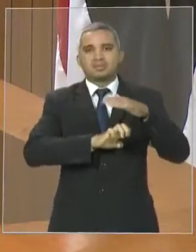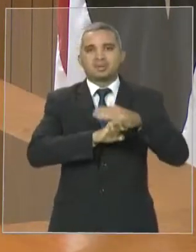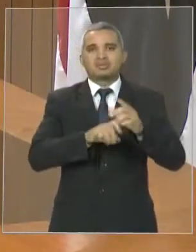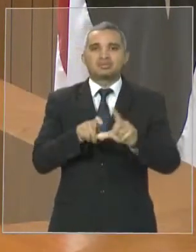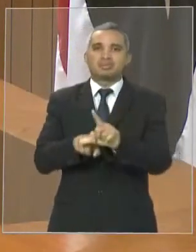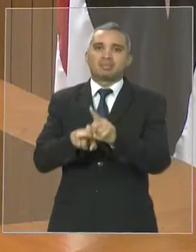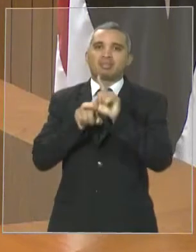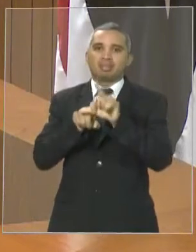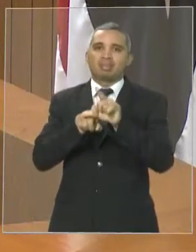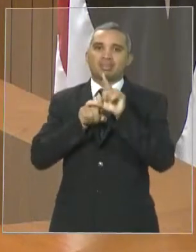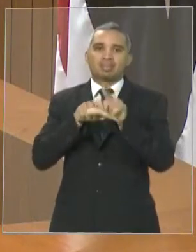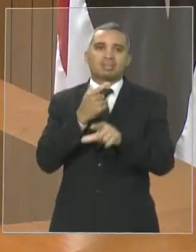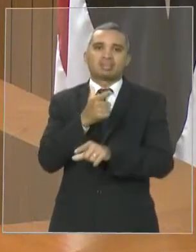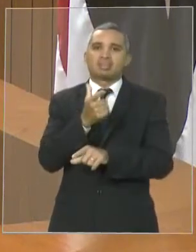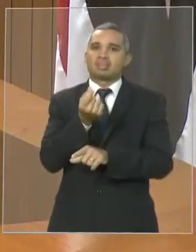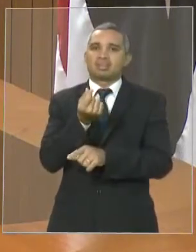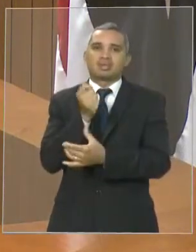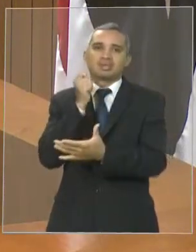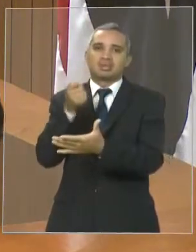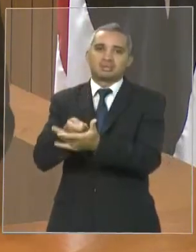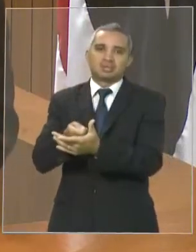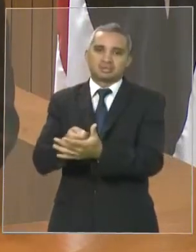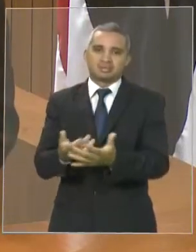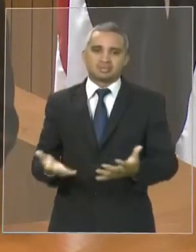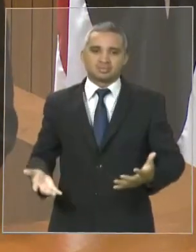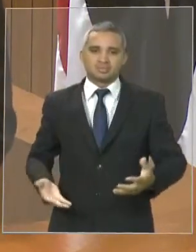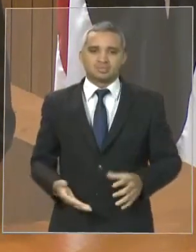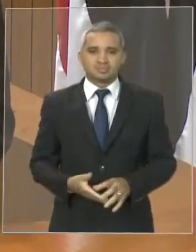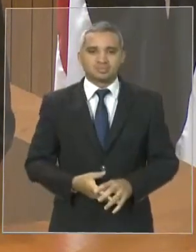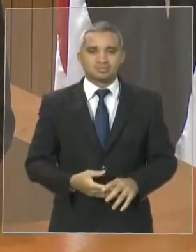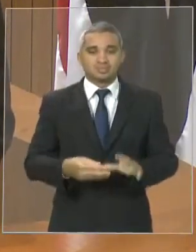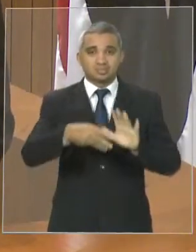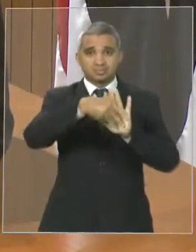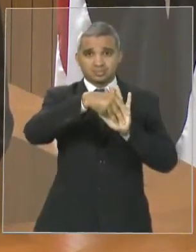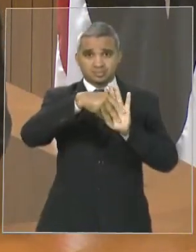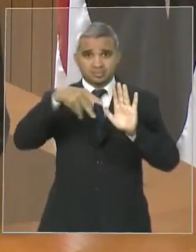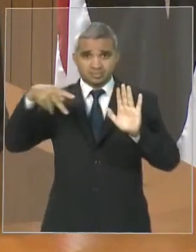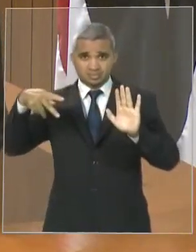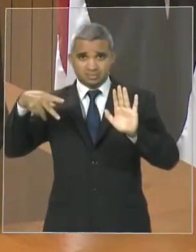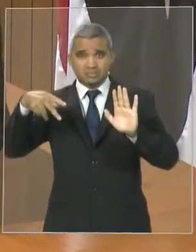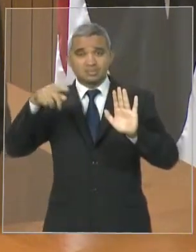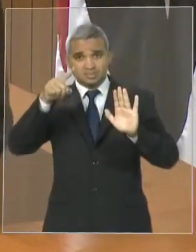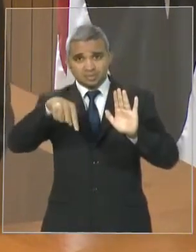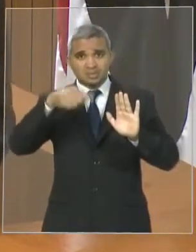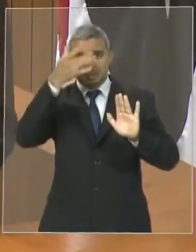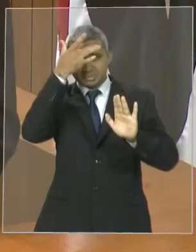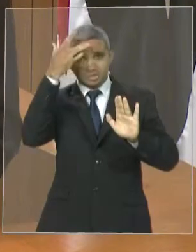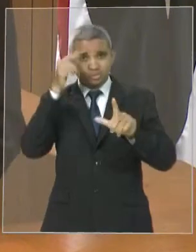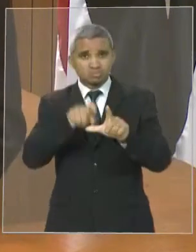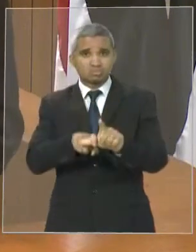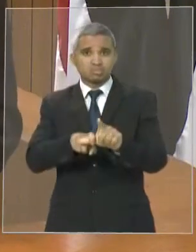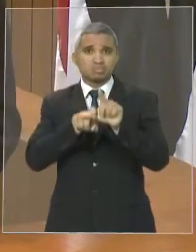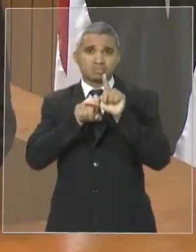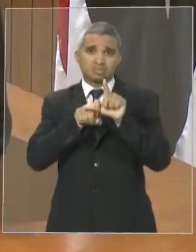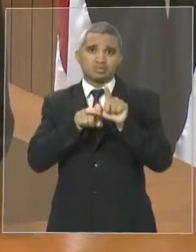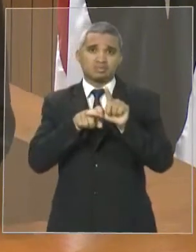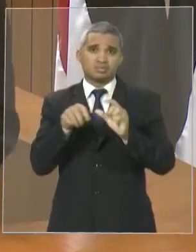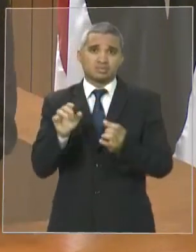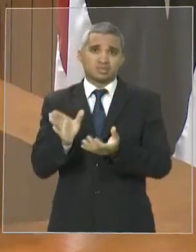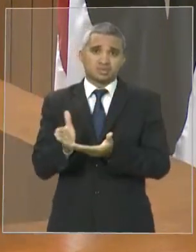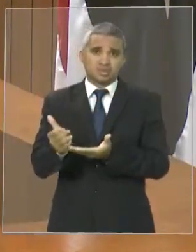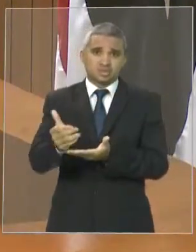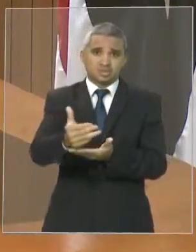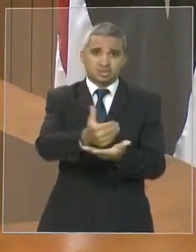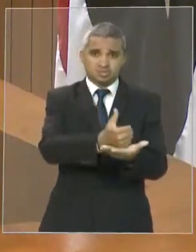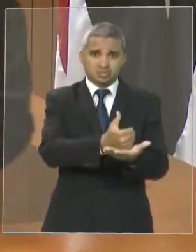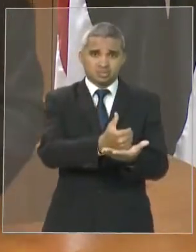deputados, raciocinem comigo, é a medida para quem está devendo imposto ao Estado. E se está devendo é porque é inadimplente. E